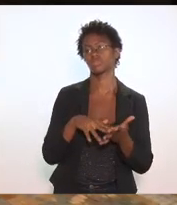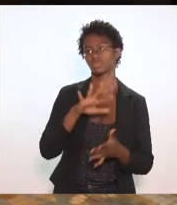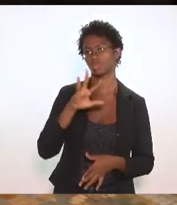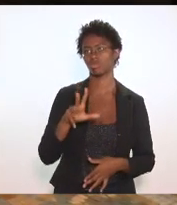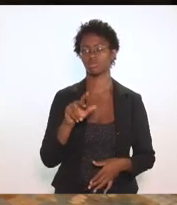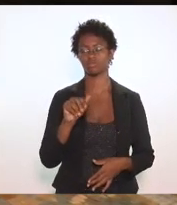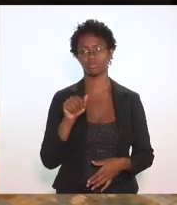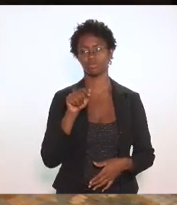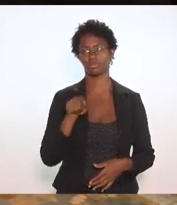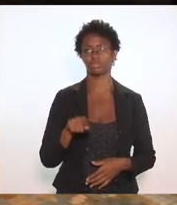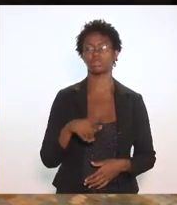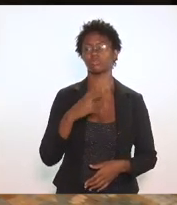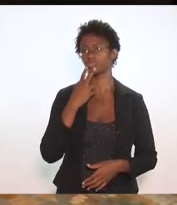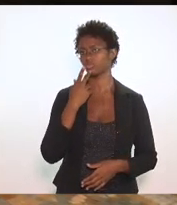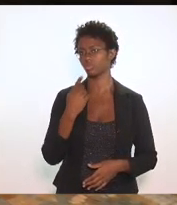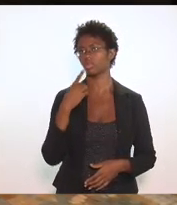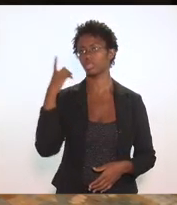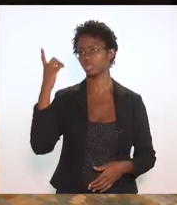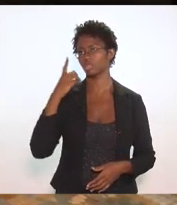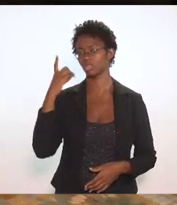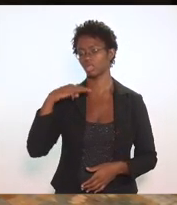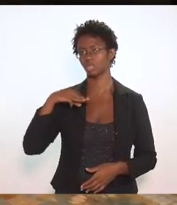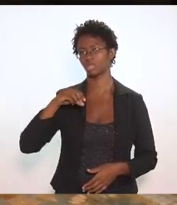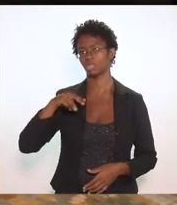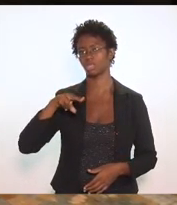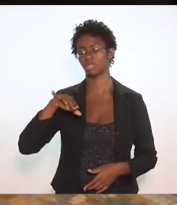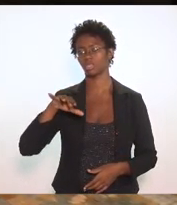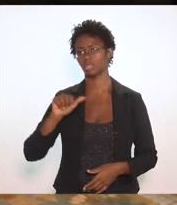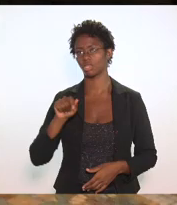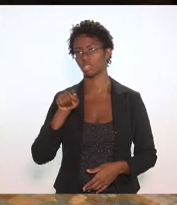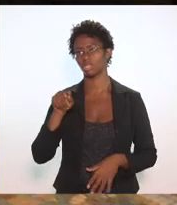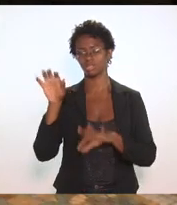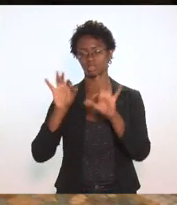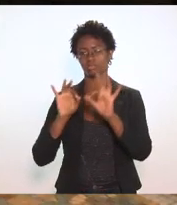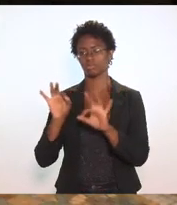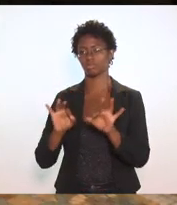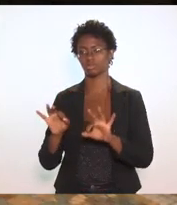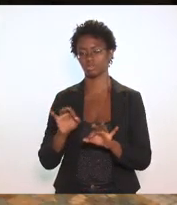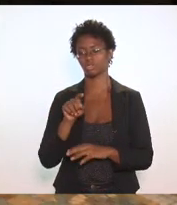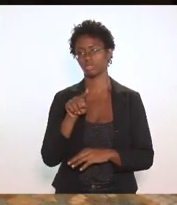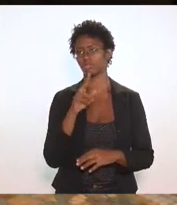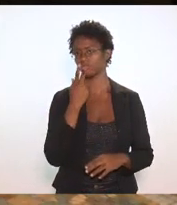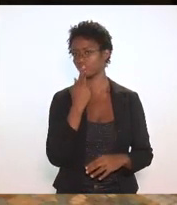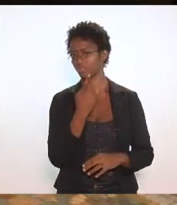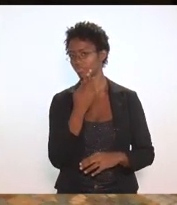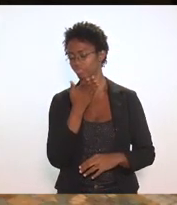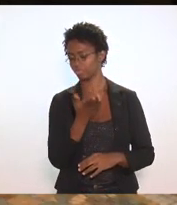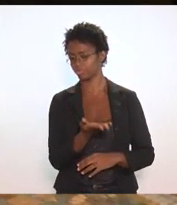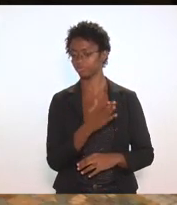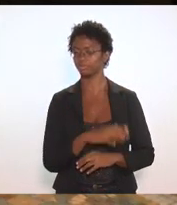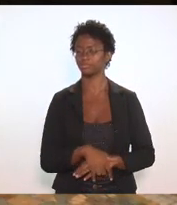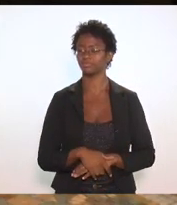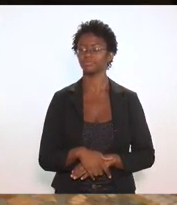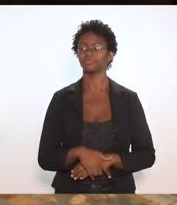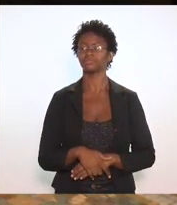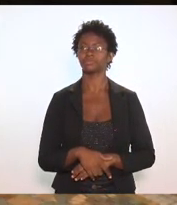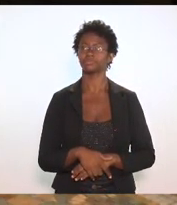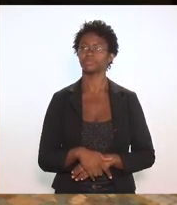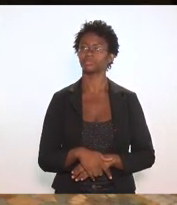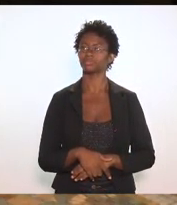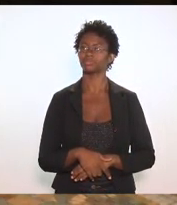africana. Dizer, deputada Mônica Francisco, que esse projeto sendo encaminhado por Vossa Excelência, ele ganha